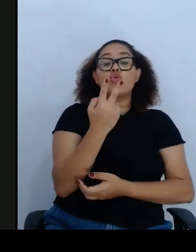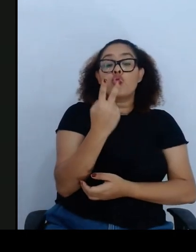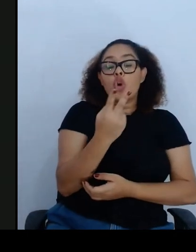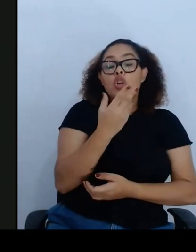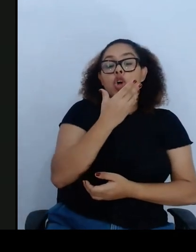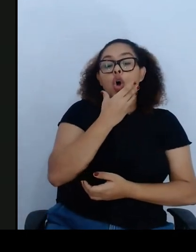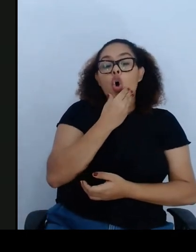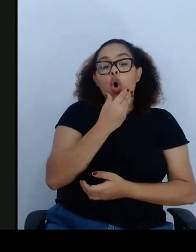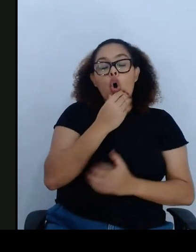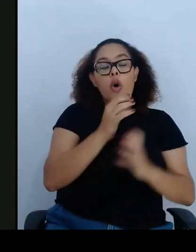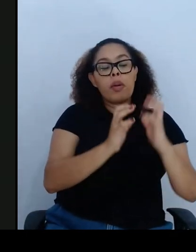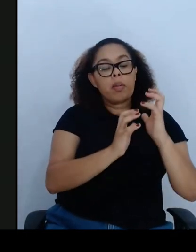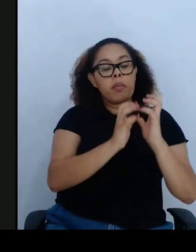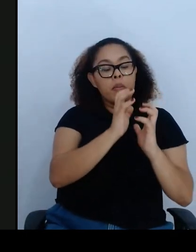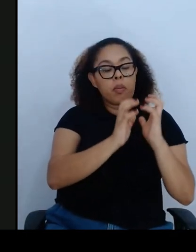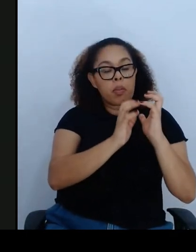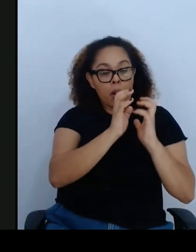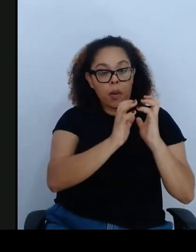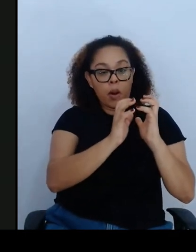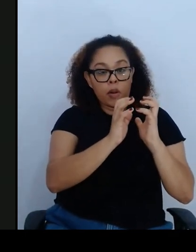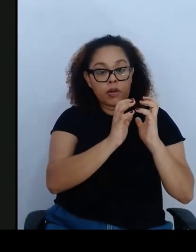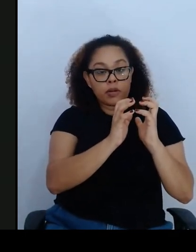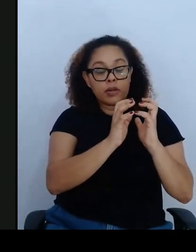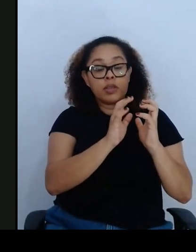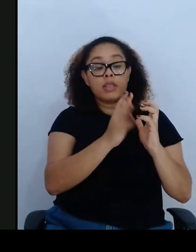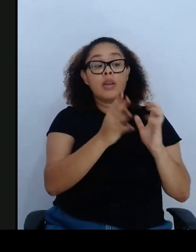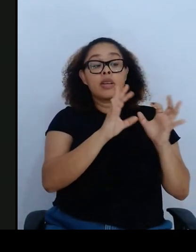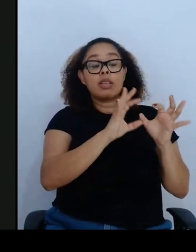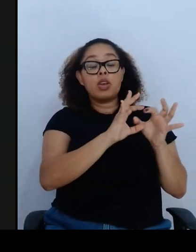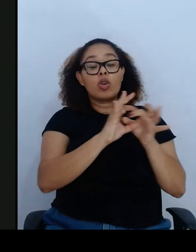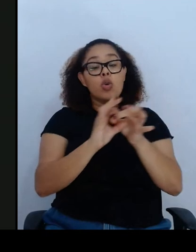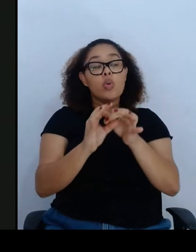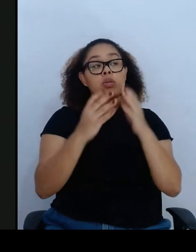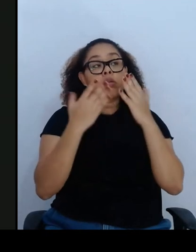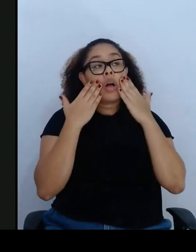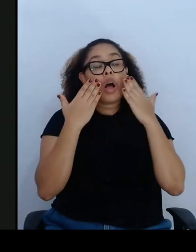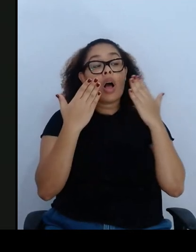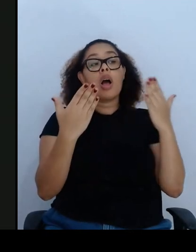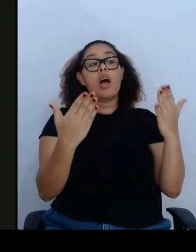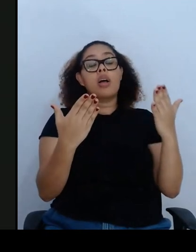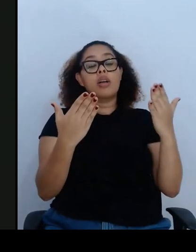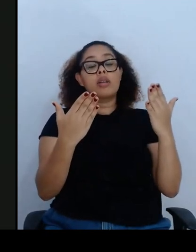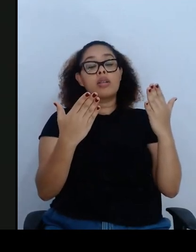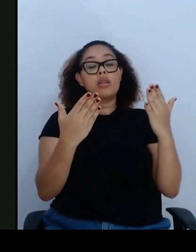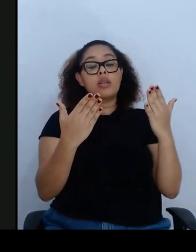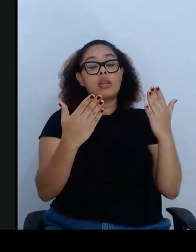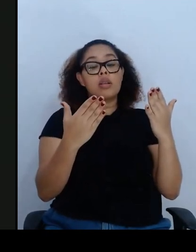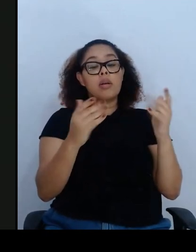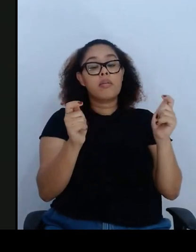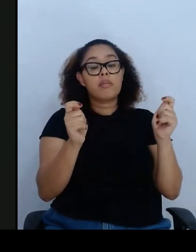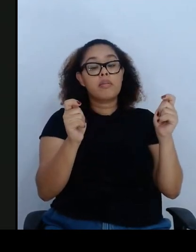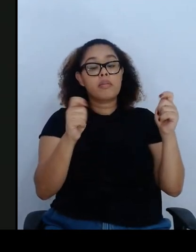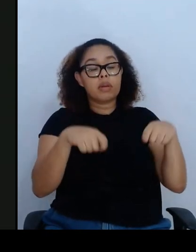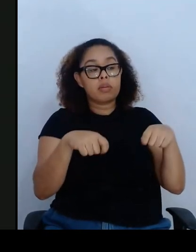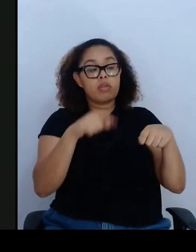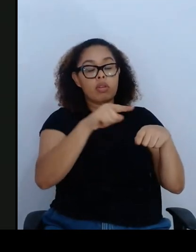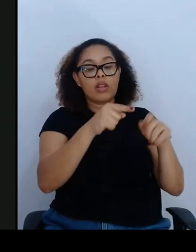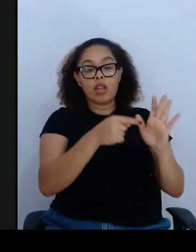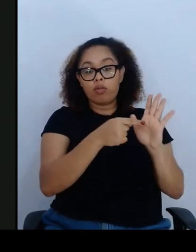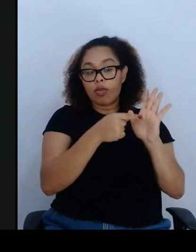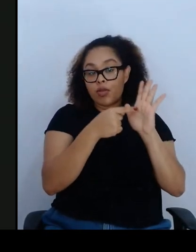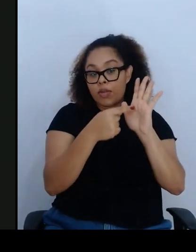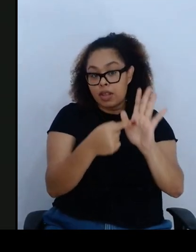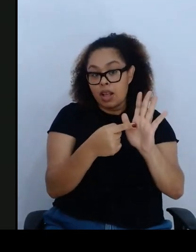eu acho que o cenário a céu aberto ajudou a permitir que essa obra fosse exposta publicamente